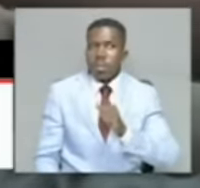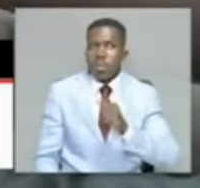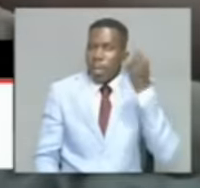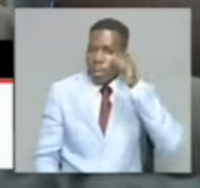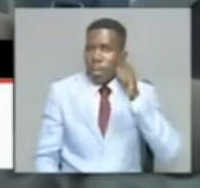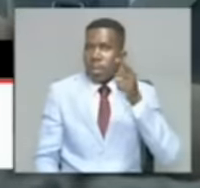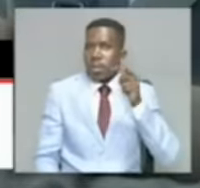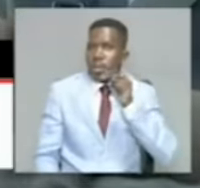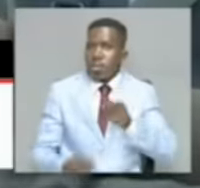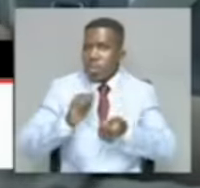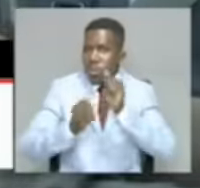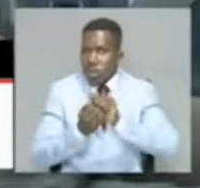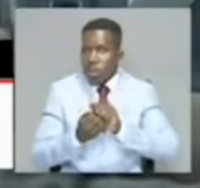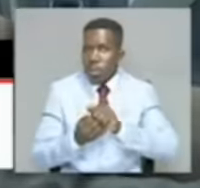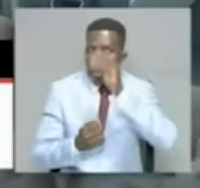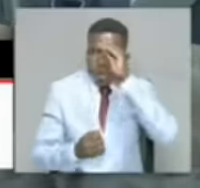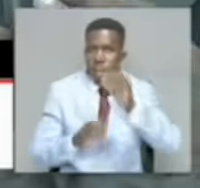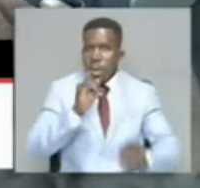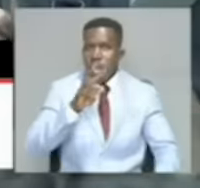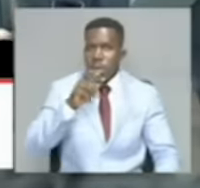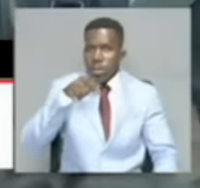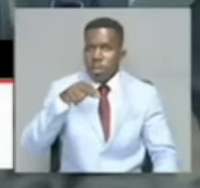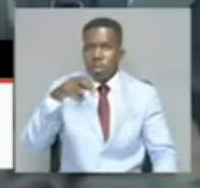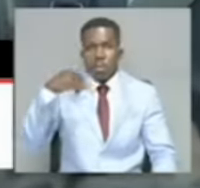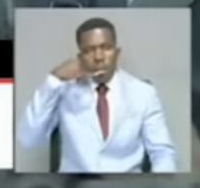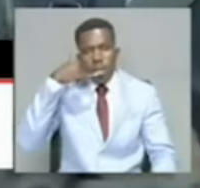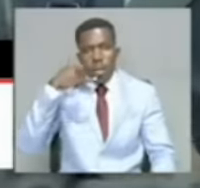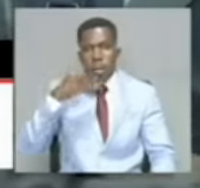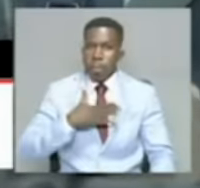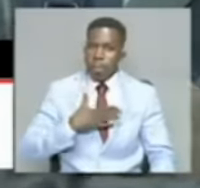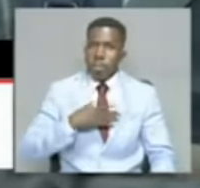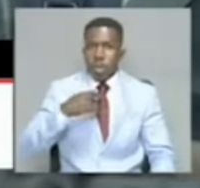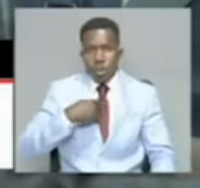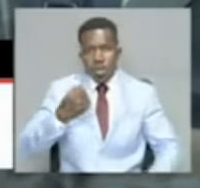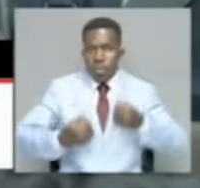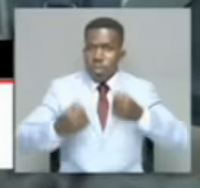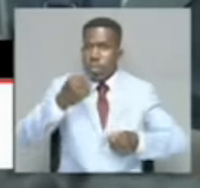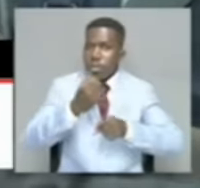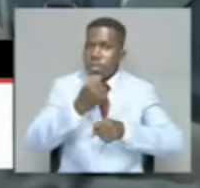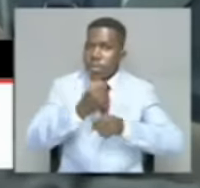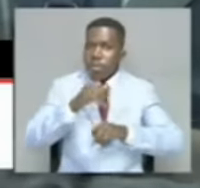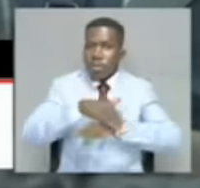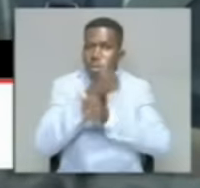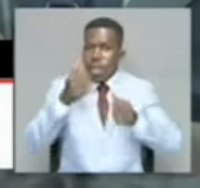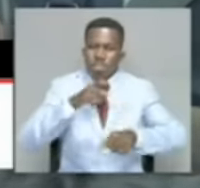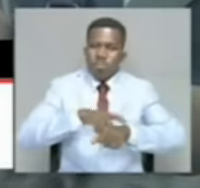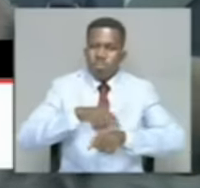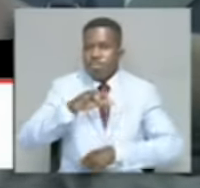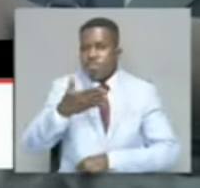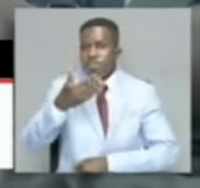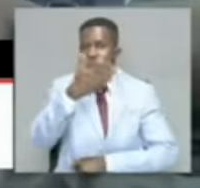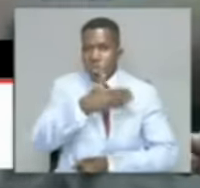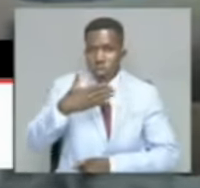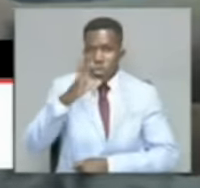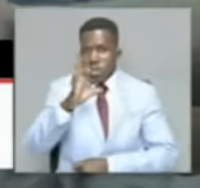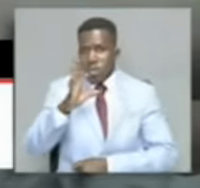concreto? Eu estava trabalhando na cidade, ele ligou-me para mim. A que hora? A volta das 11